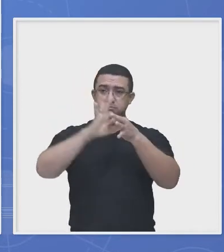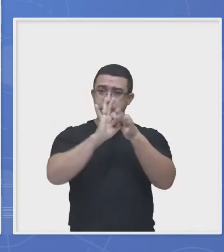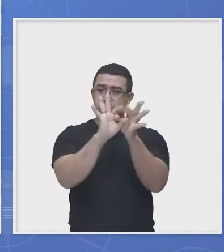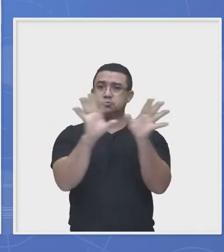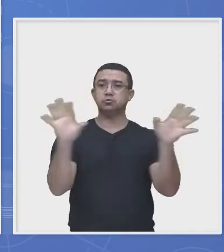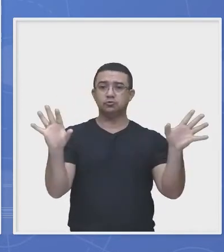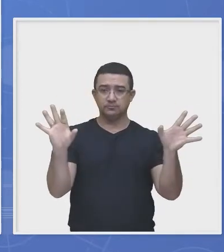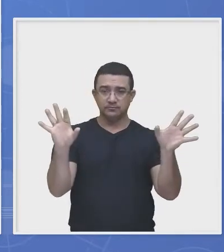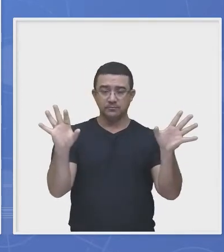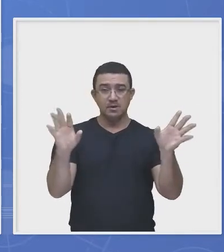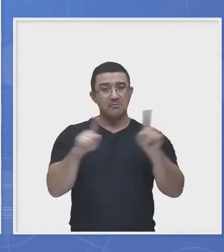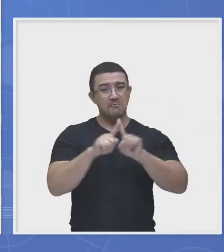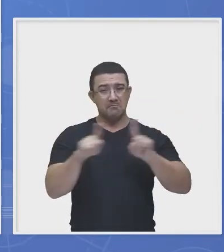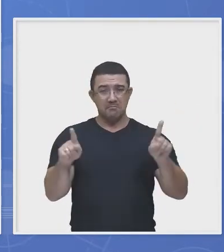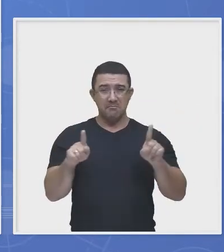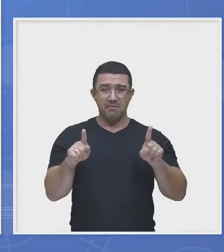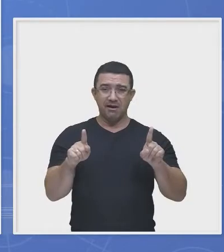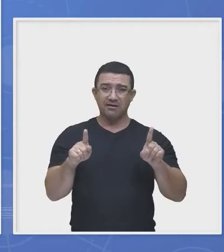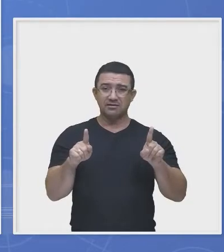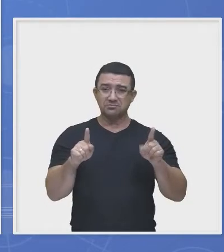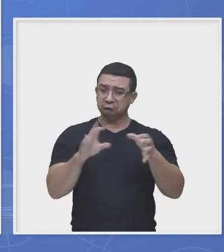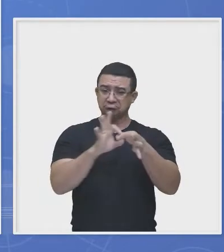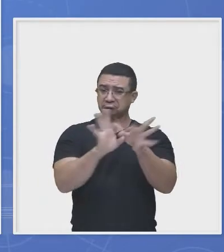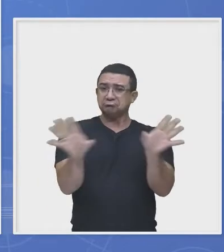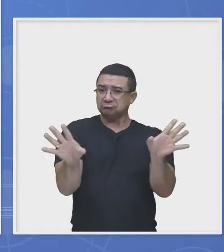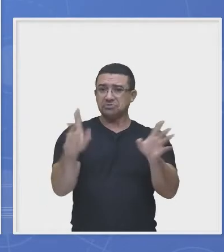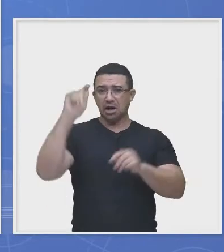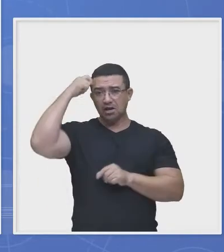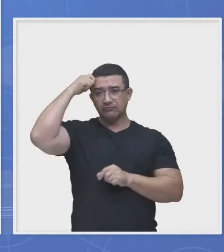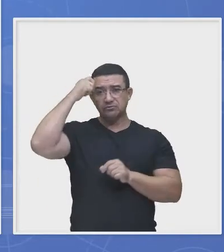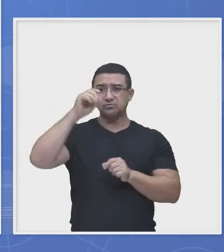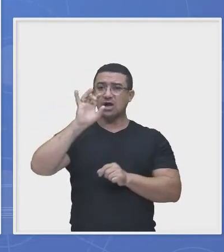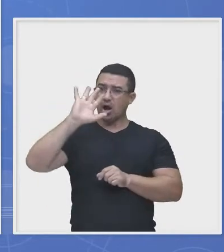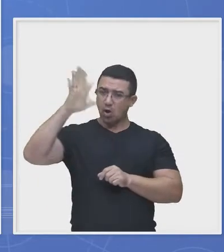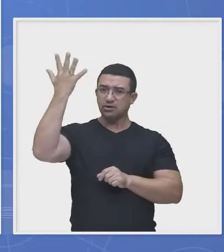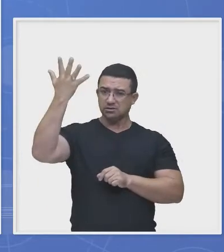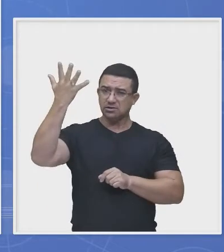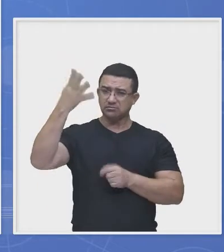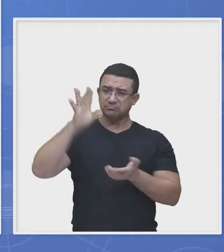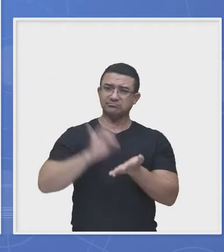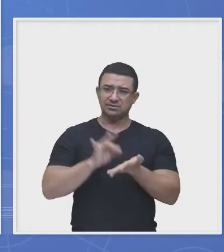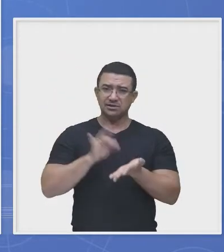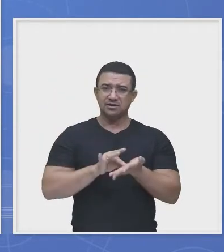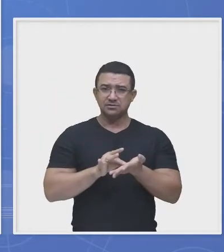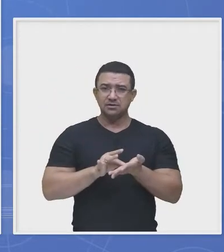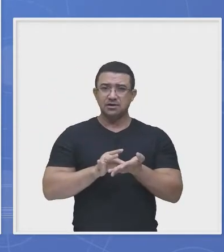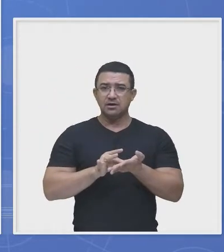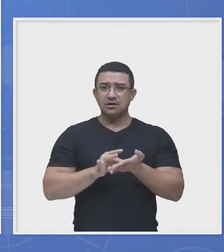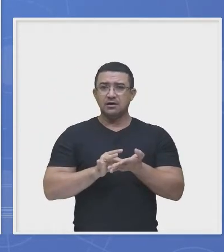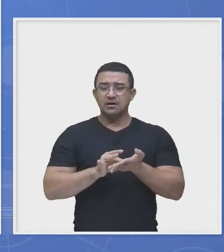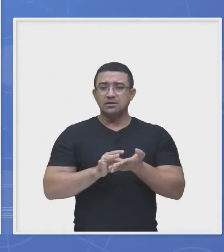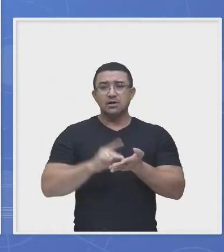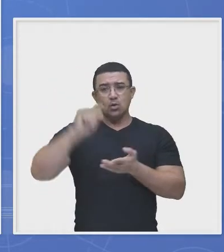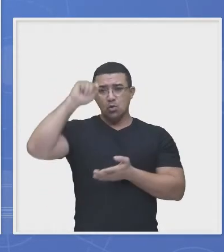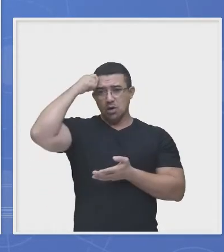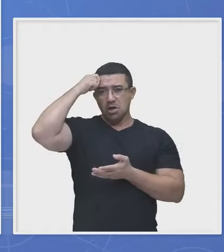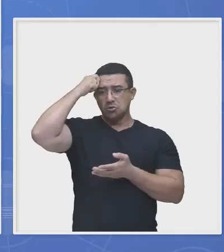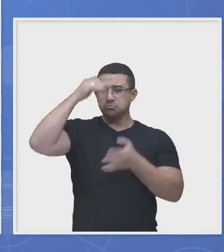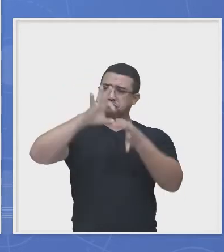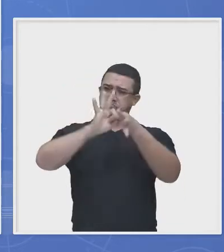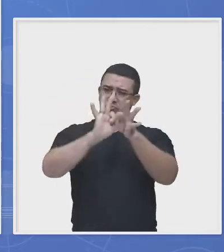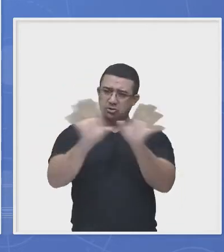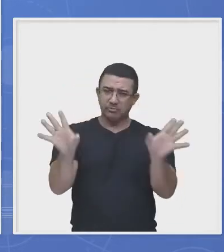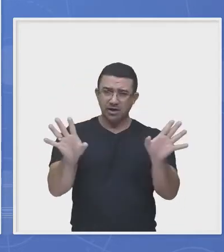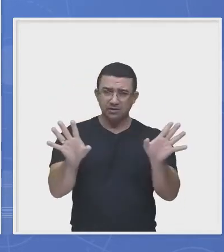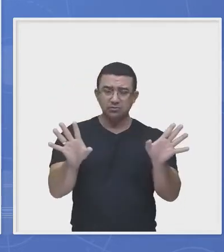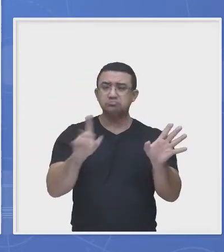escravatura, porém essa abolição apenas aconteceu, né? No caso, os negros foram libertos e o